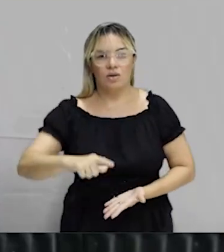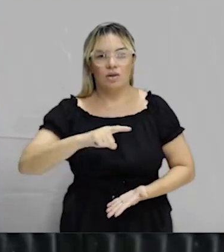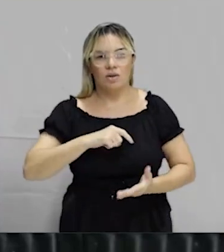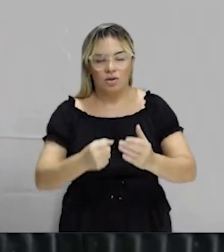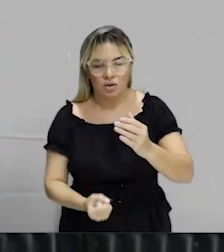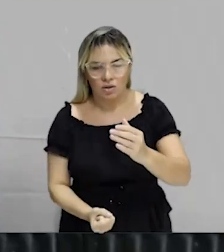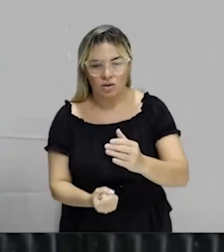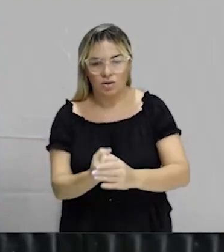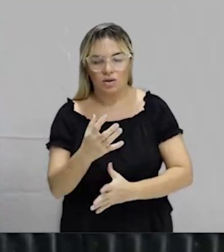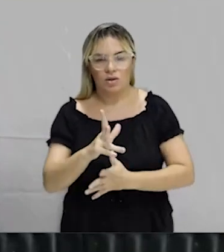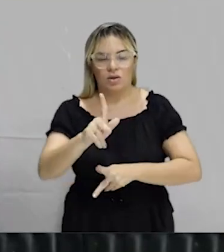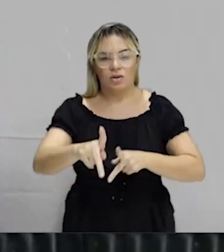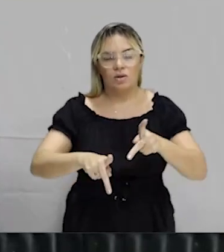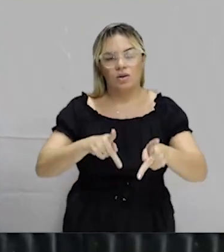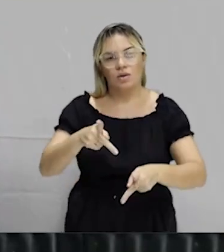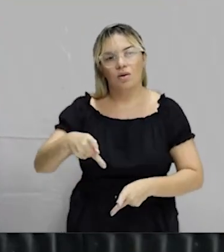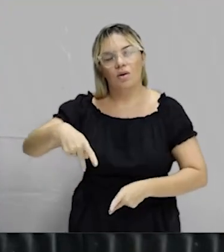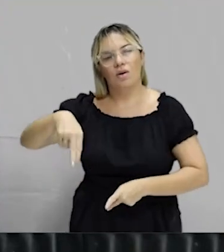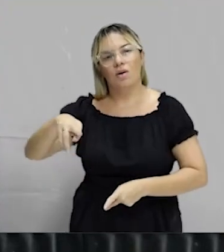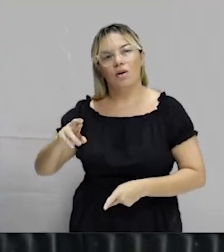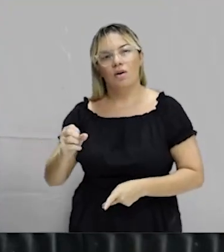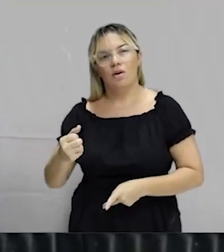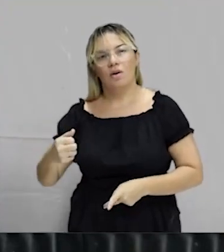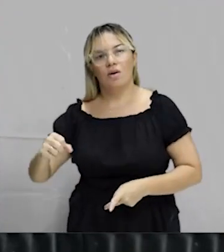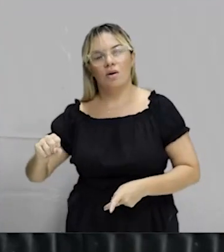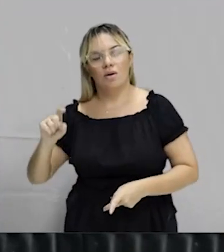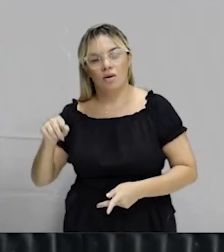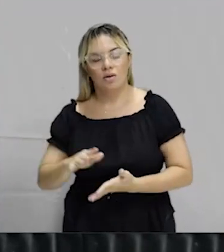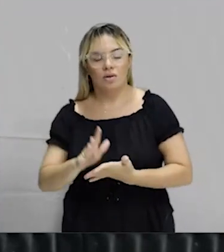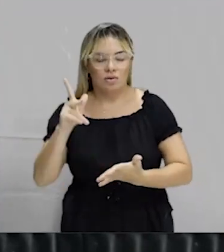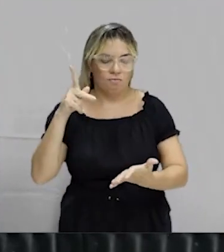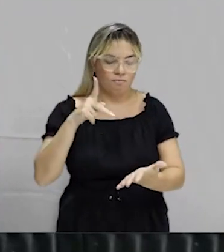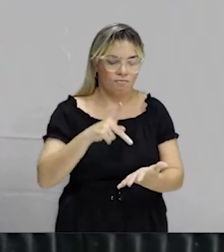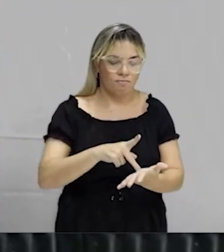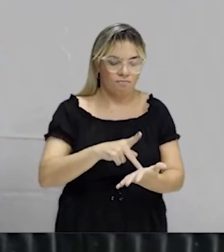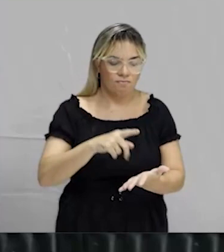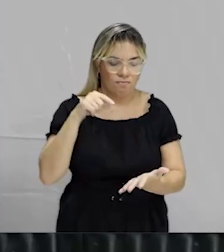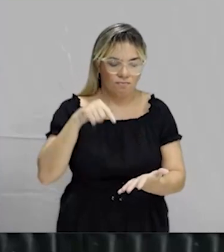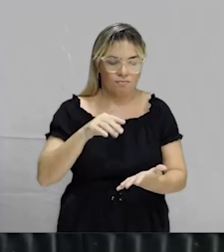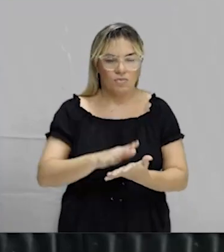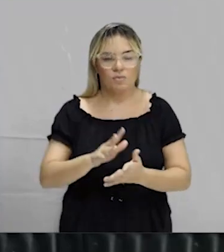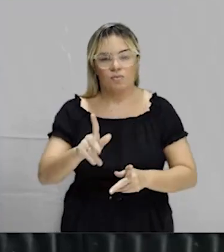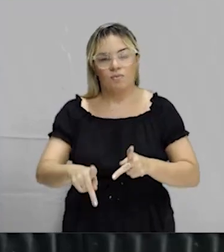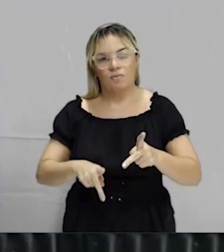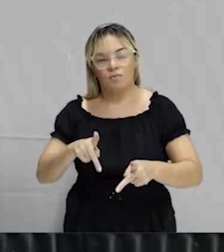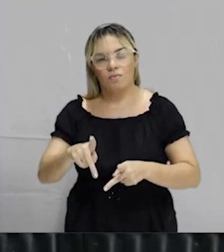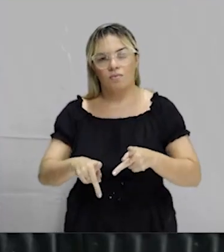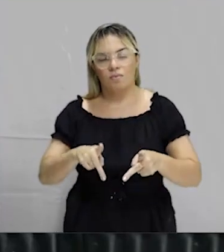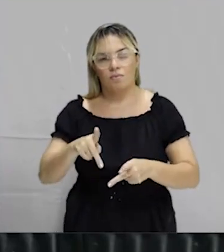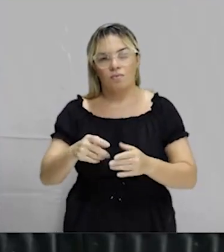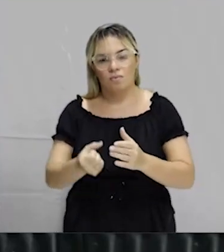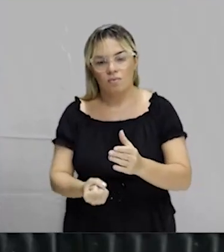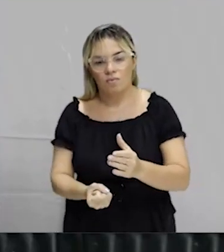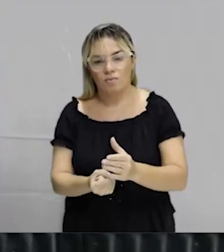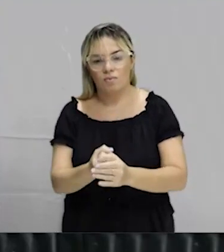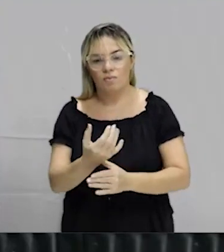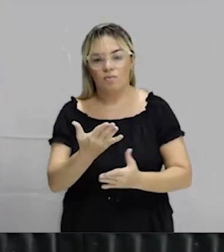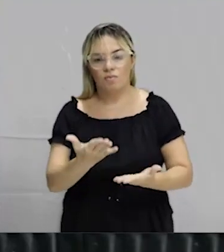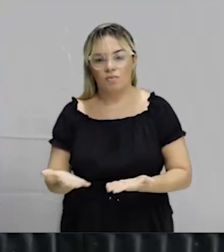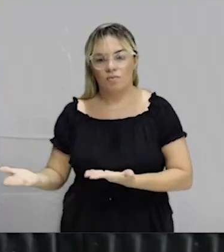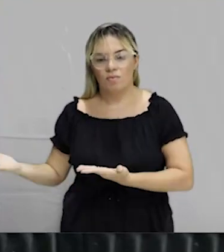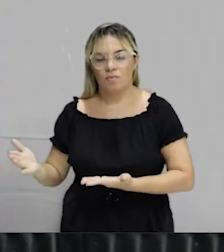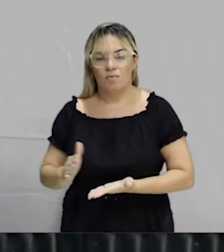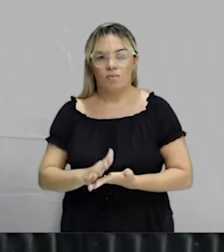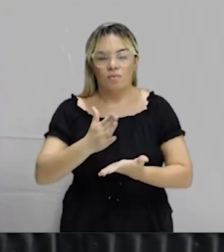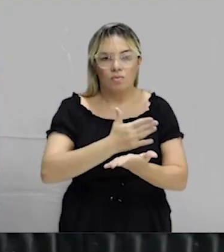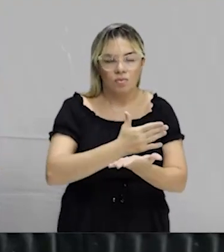formação dessa civilização. E que, na verdade, os persas eles vão se formar a